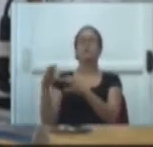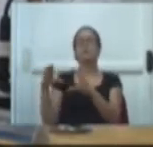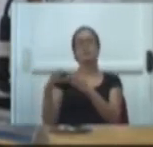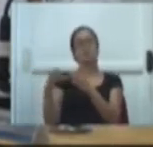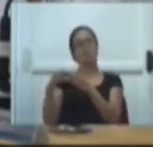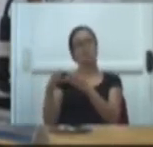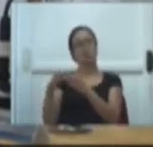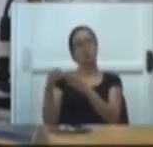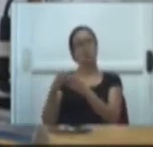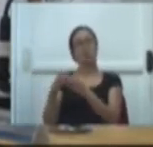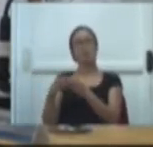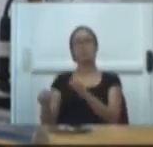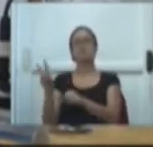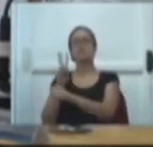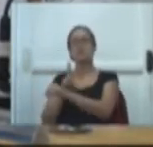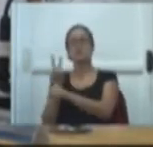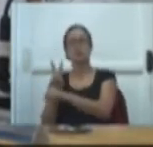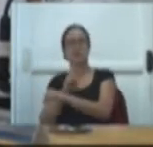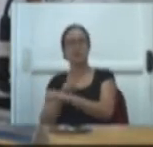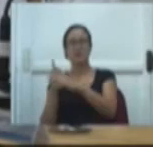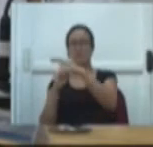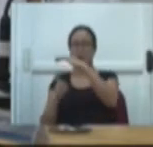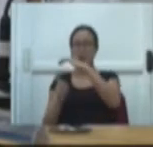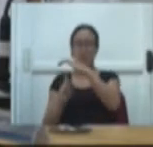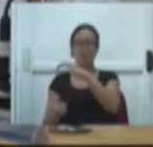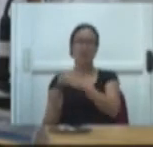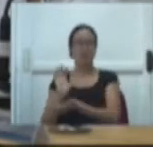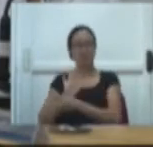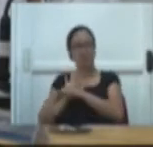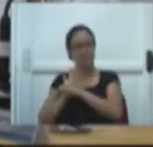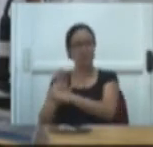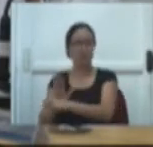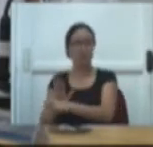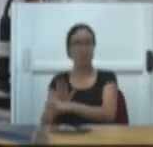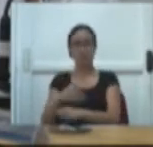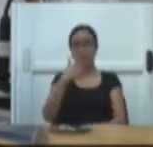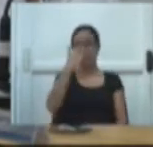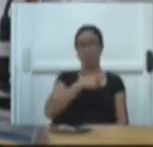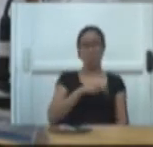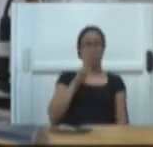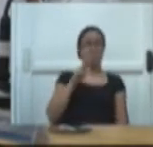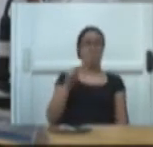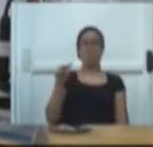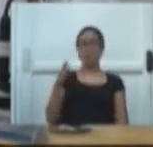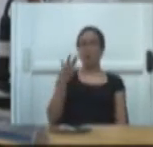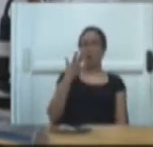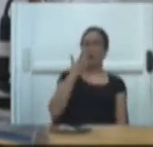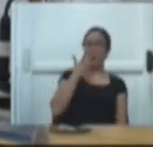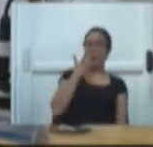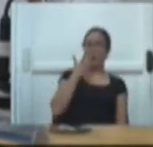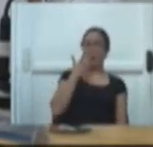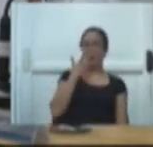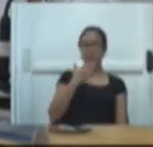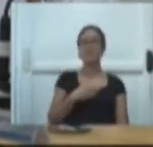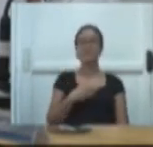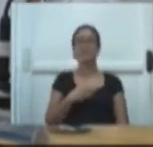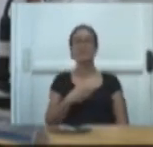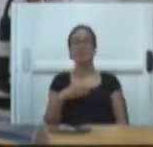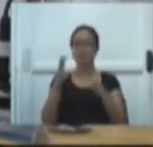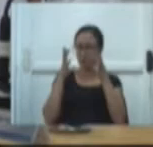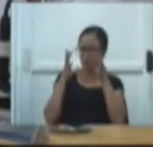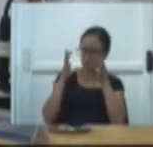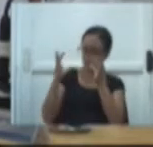Filhas de Deus a sua comunidade de vida. Eu nunca tinha visto isso na minha vida. Né? E me chamava mais